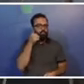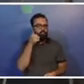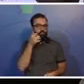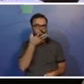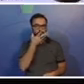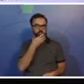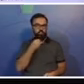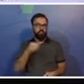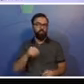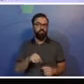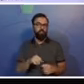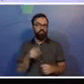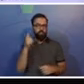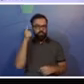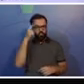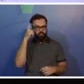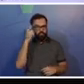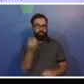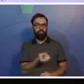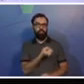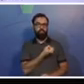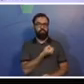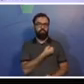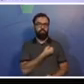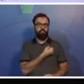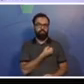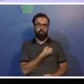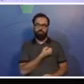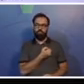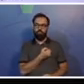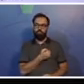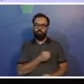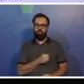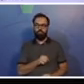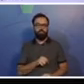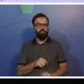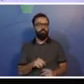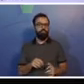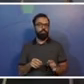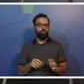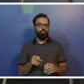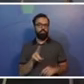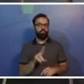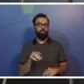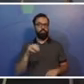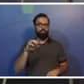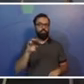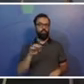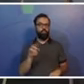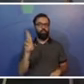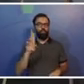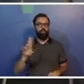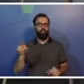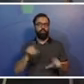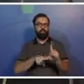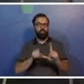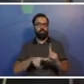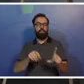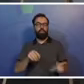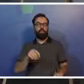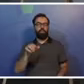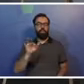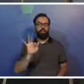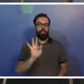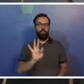pensou em um número. Vamos chamar o número que Frederico pensou de F, ok?